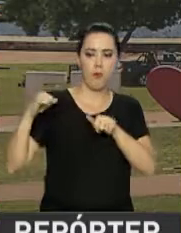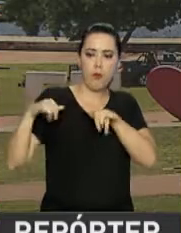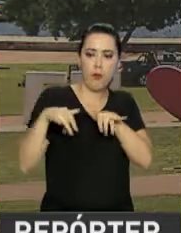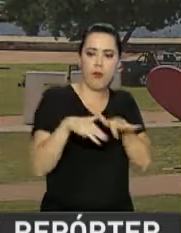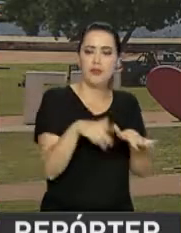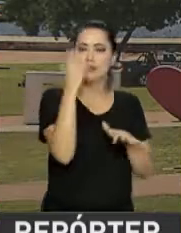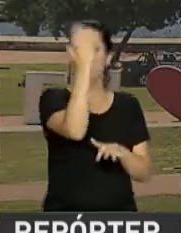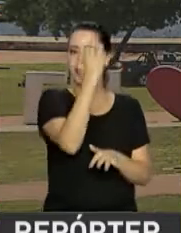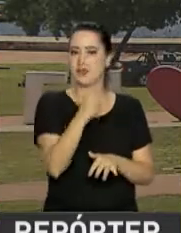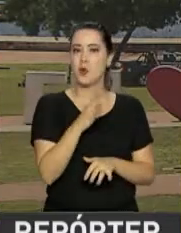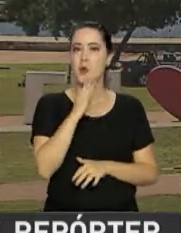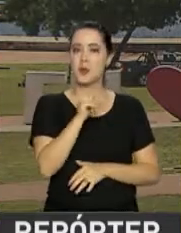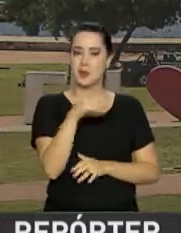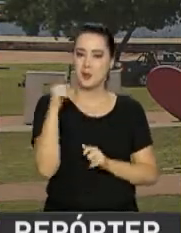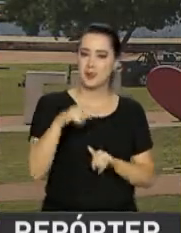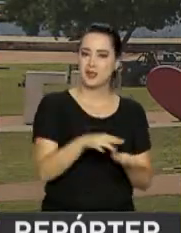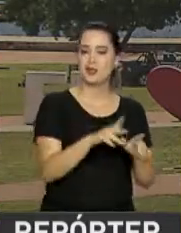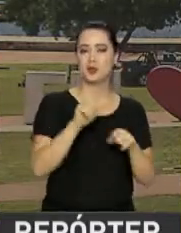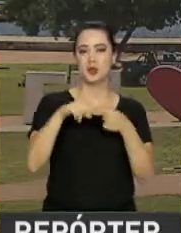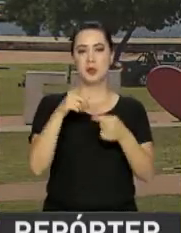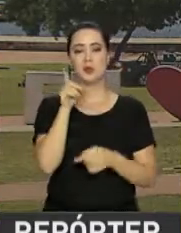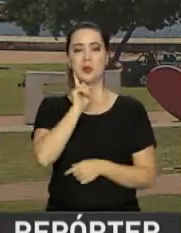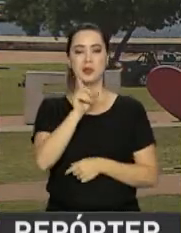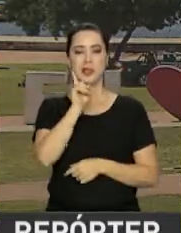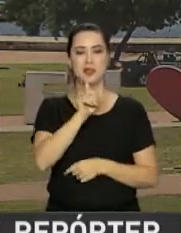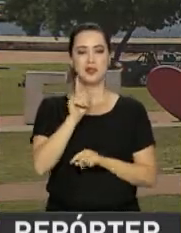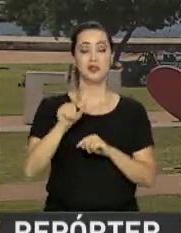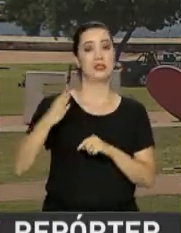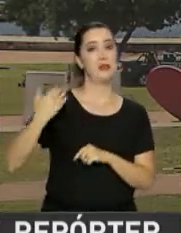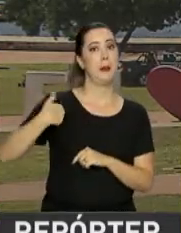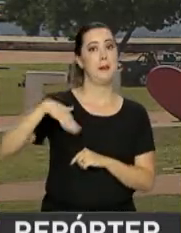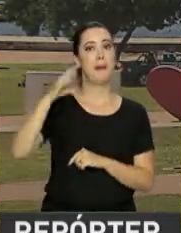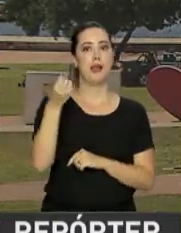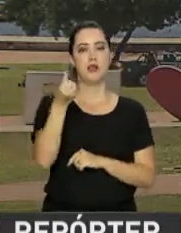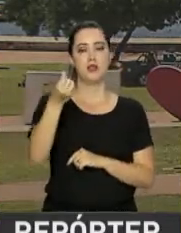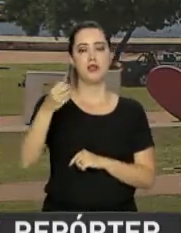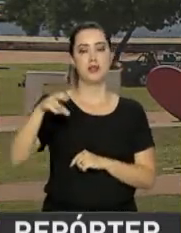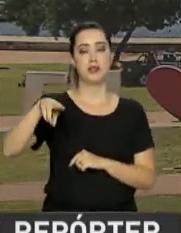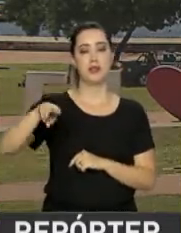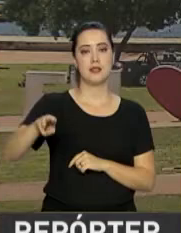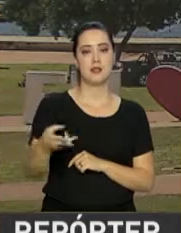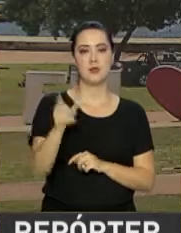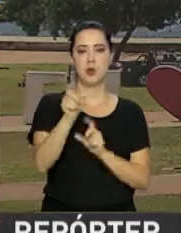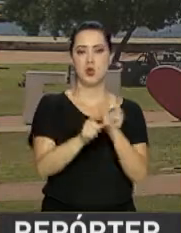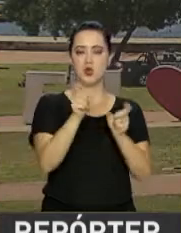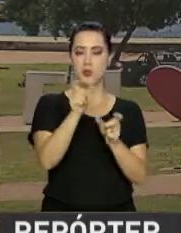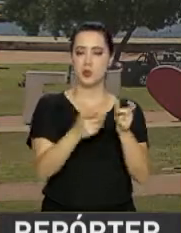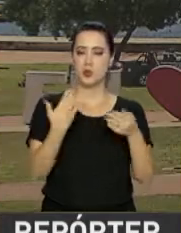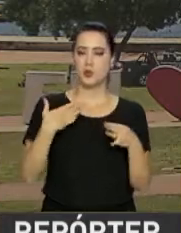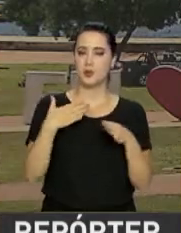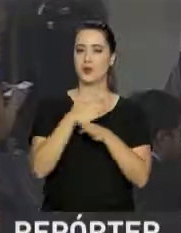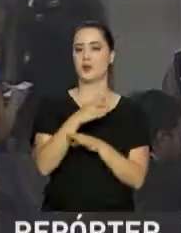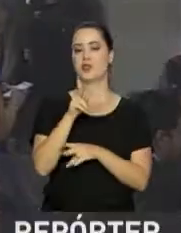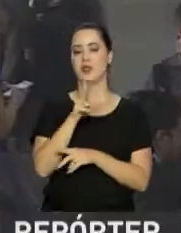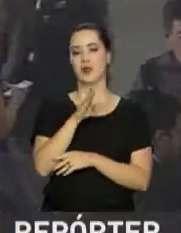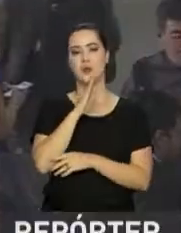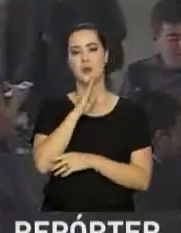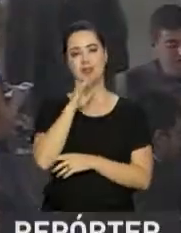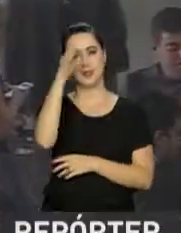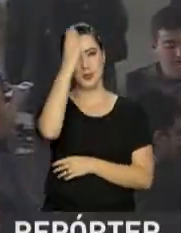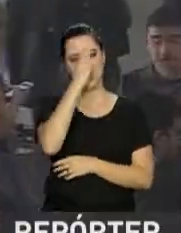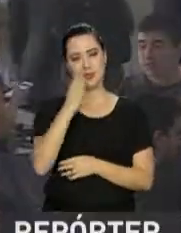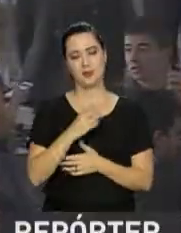Estados Unidos. Em 2017, mais de 6 milhões e meio de estrangeiros estiveram no Brasil. O